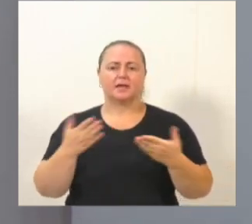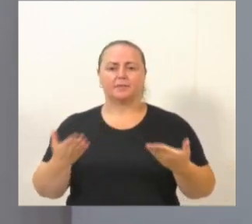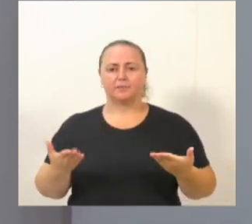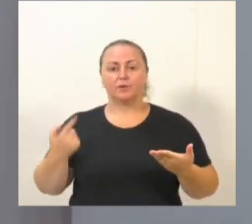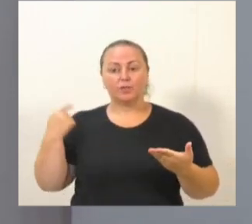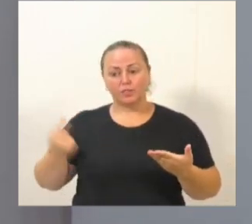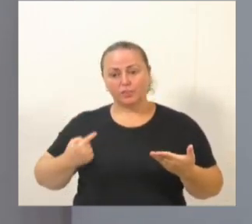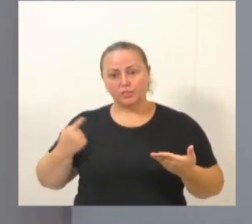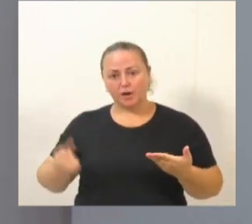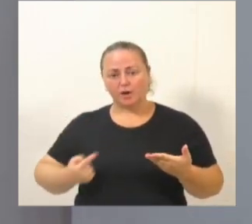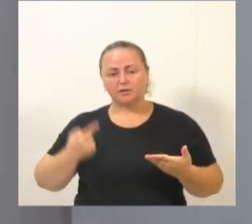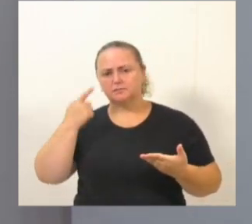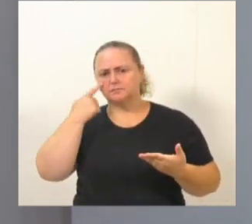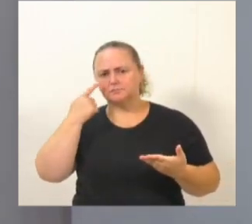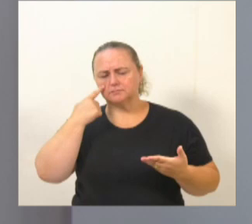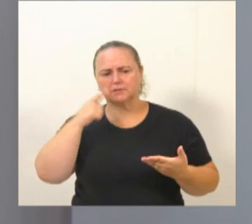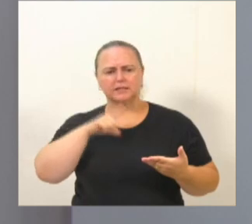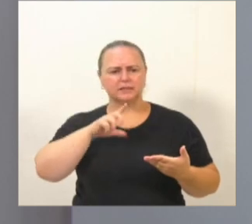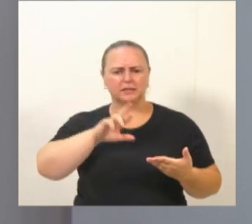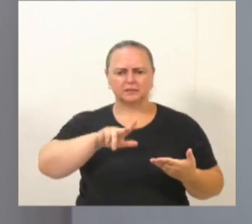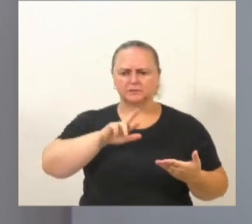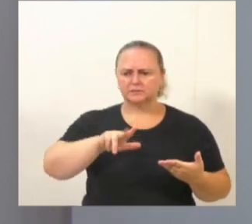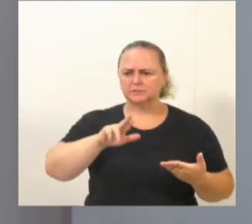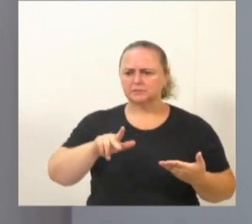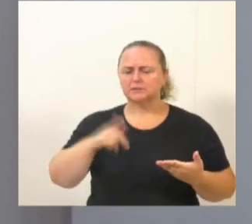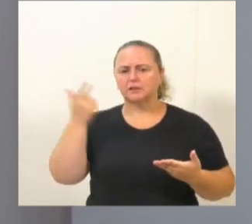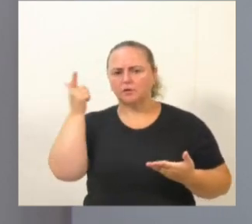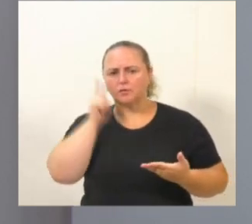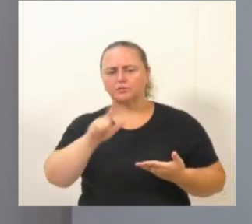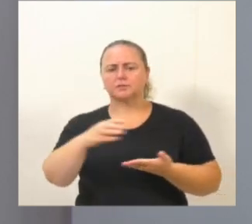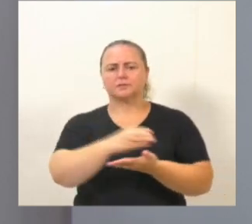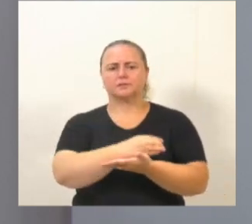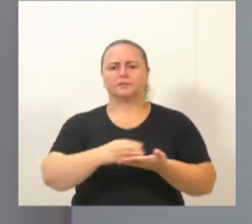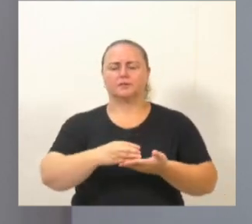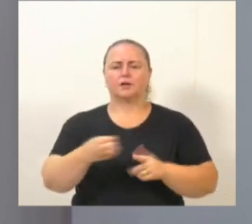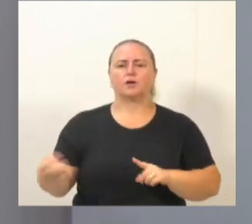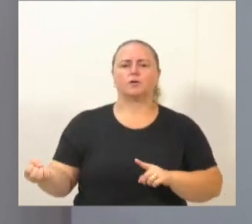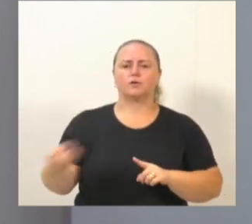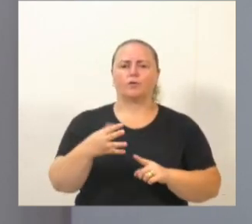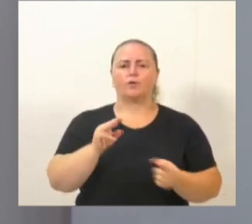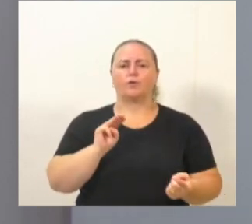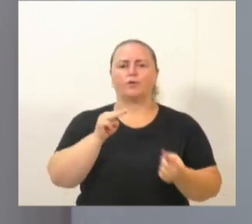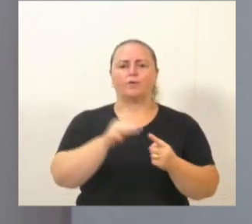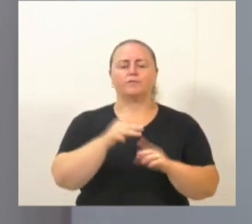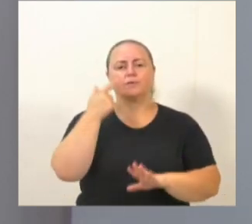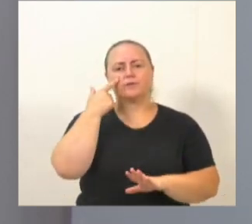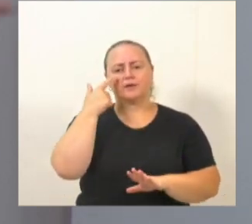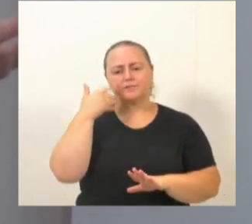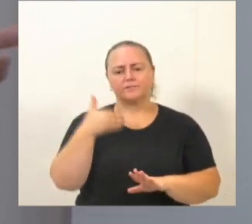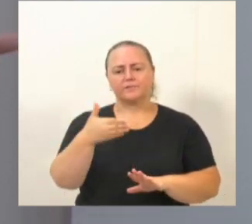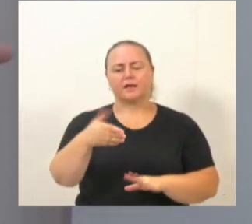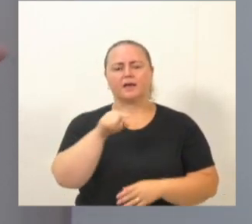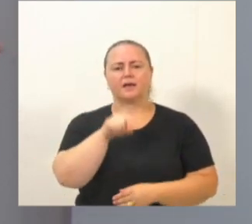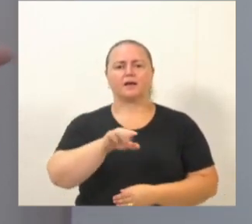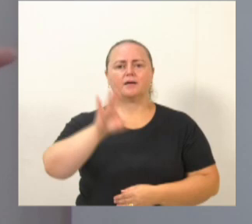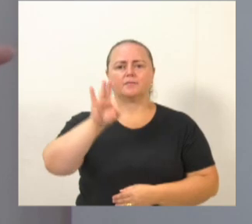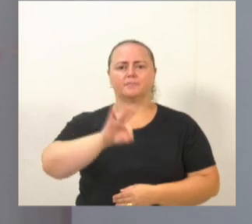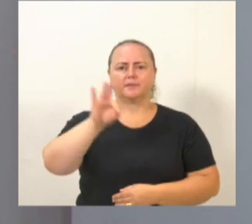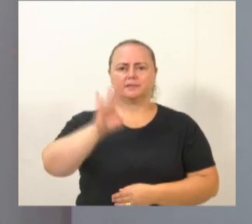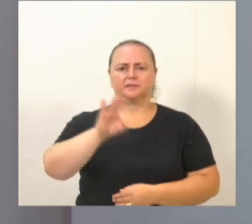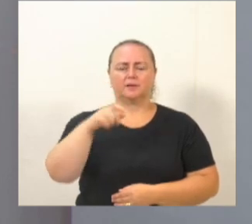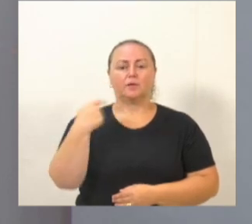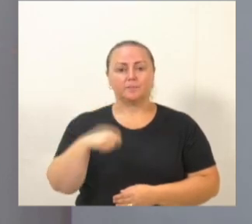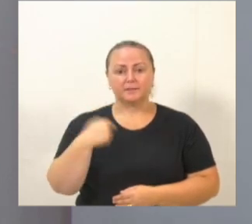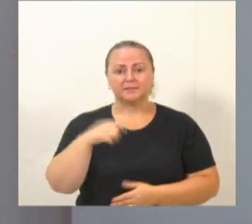diferença toda que tem e fazer um novo cronograma com as novas metas e aí considerar esse percentual que deveria ter entrado em